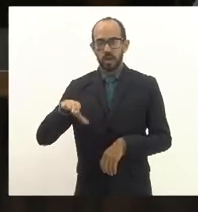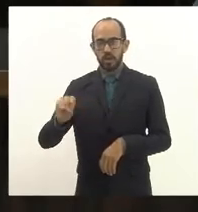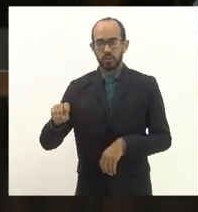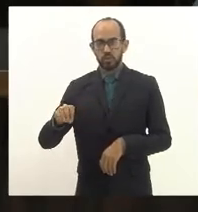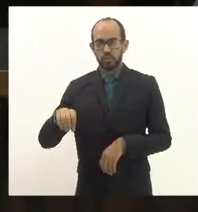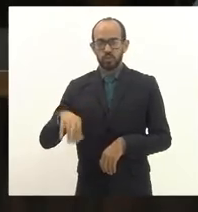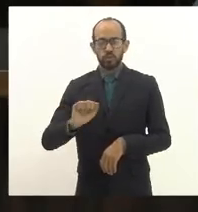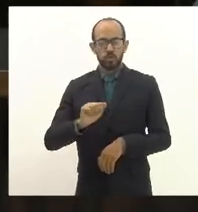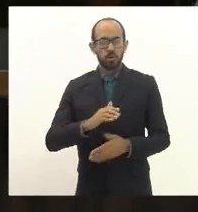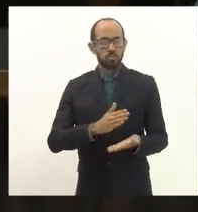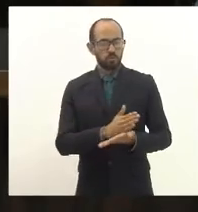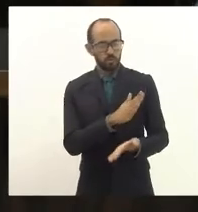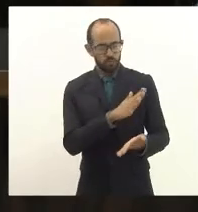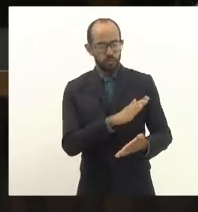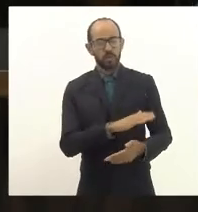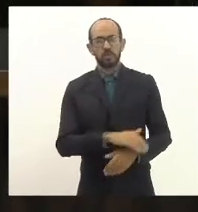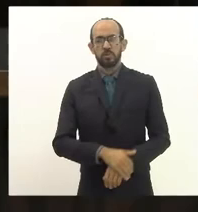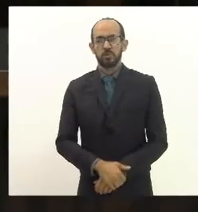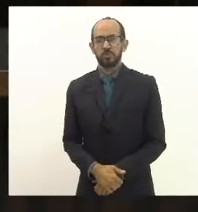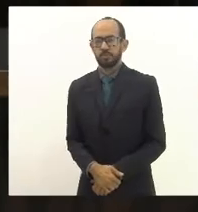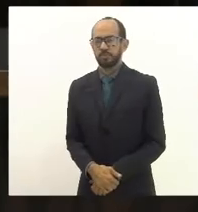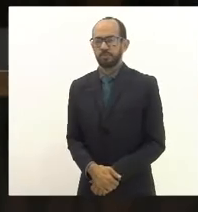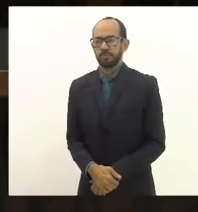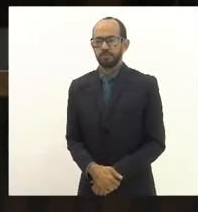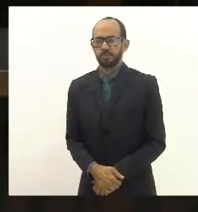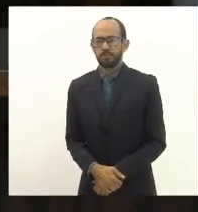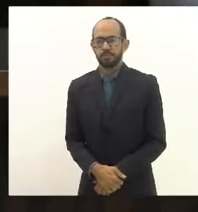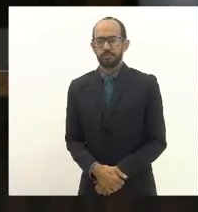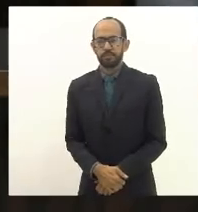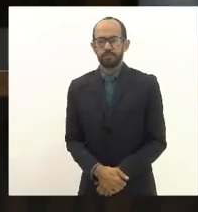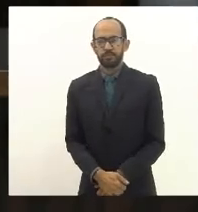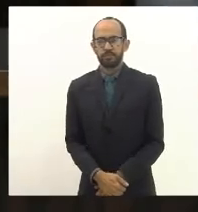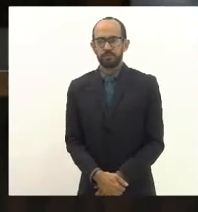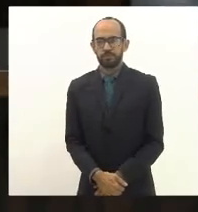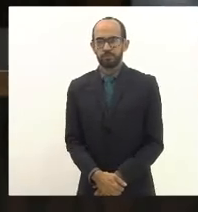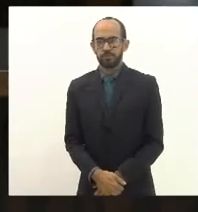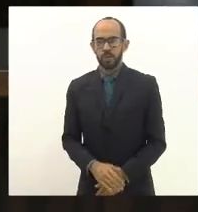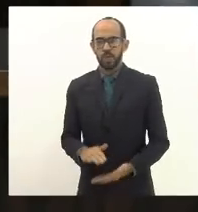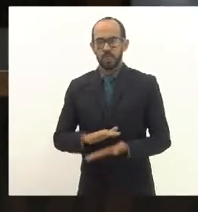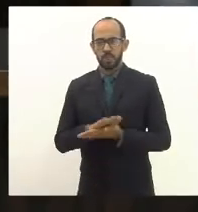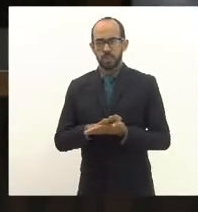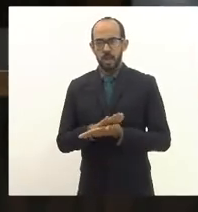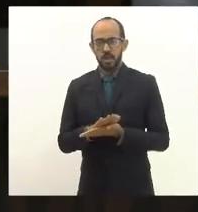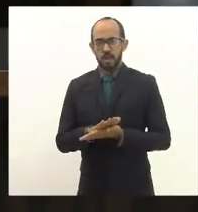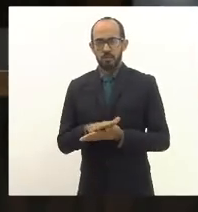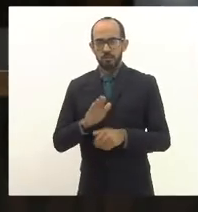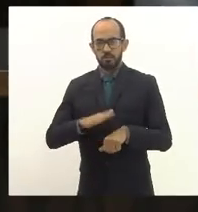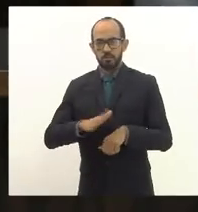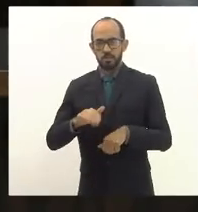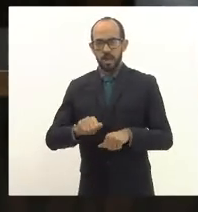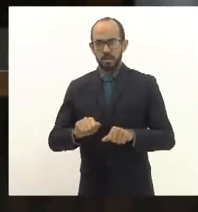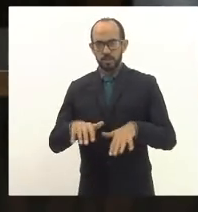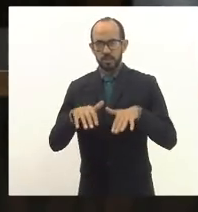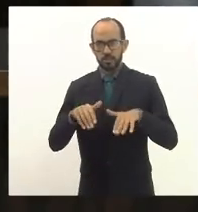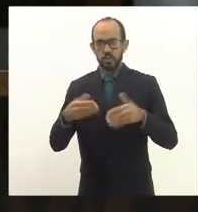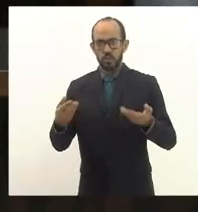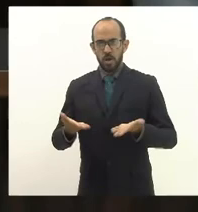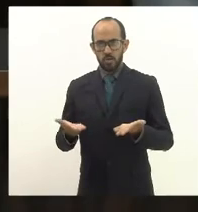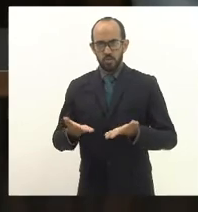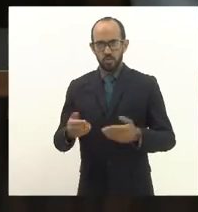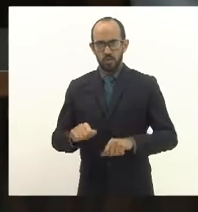aprovam, permaneçam como estão, aprovado. Nada mais a tratar na presente sessão, a mesma